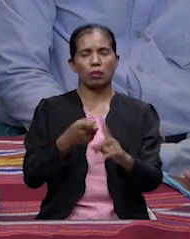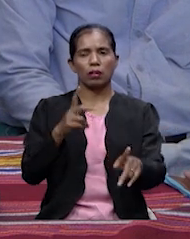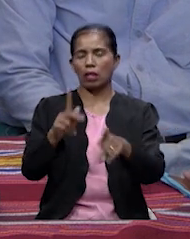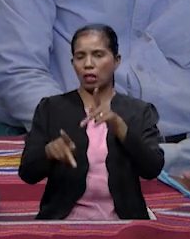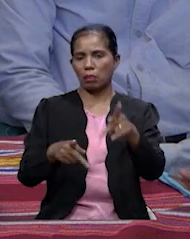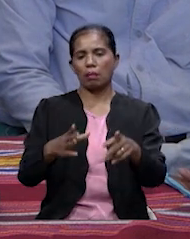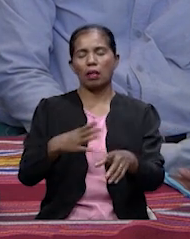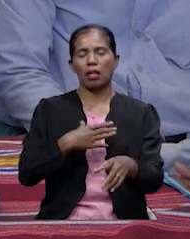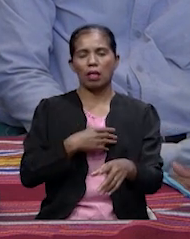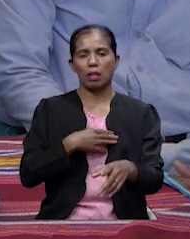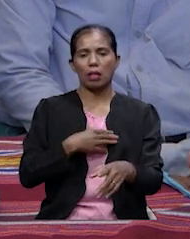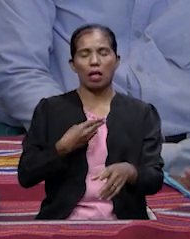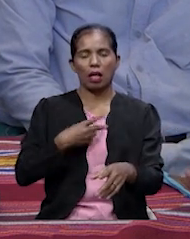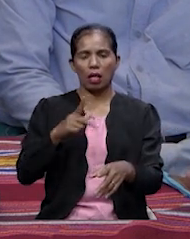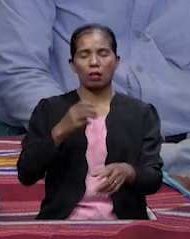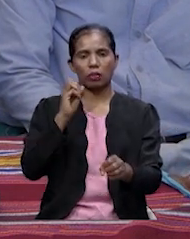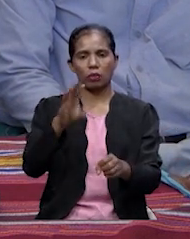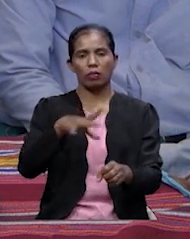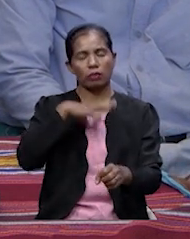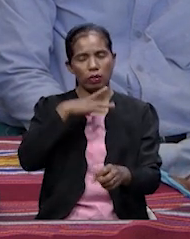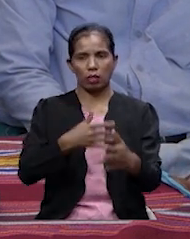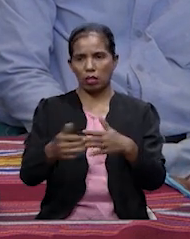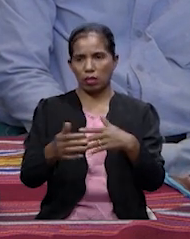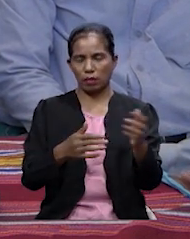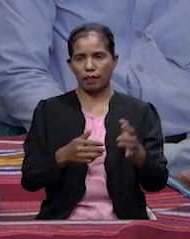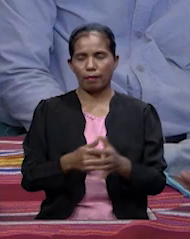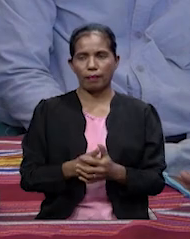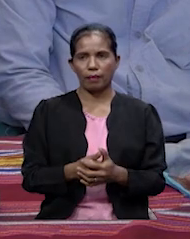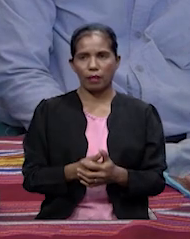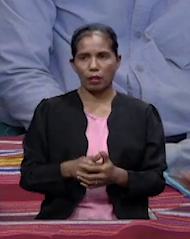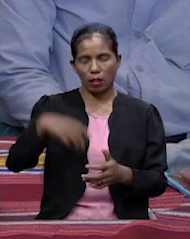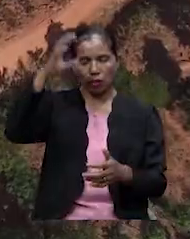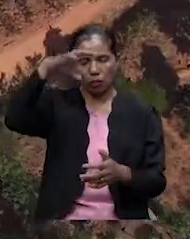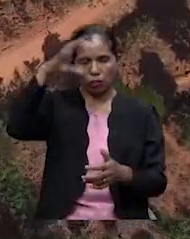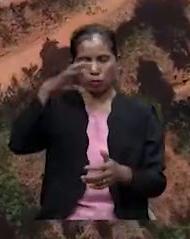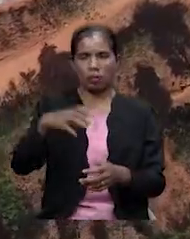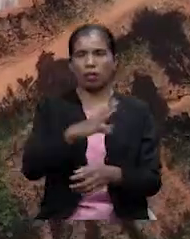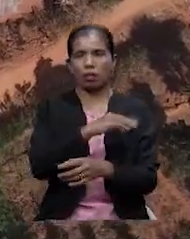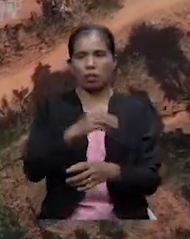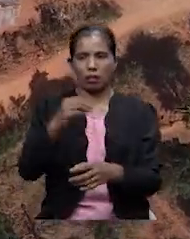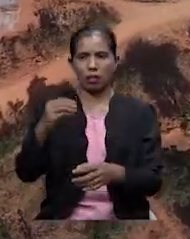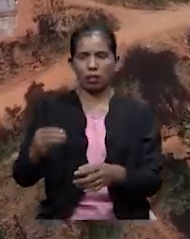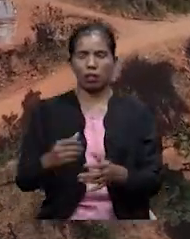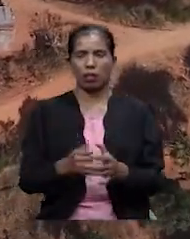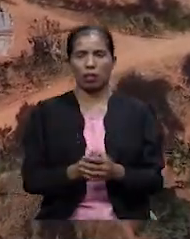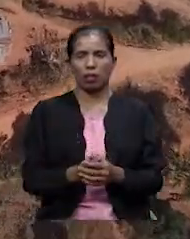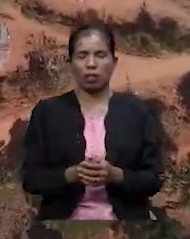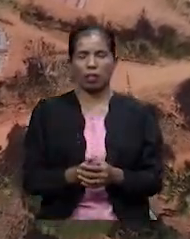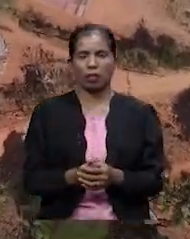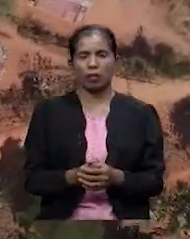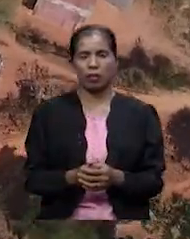a atividade será. Causa natural nessa udan, exploração nebe